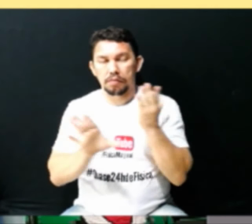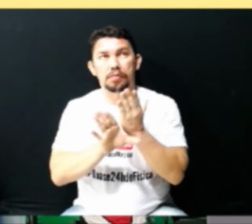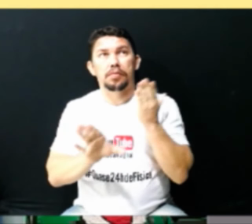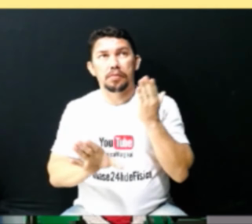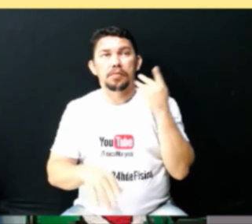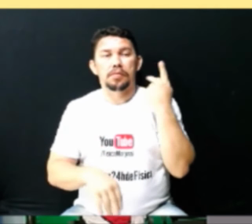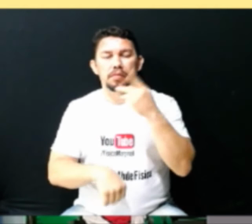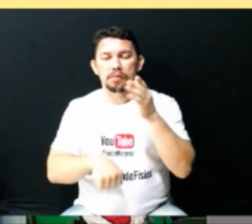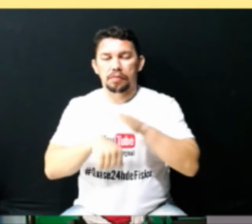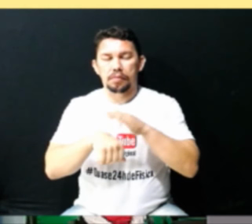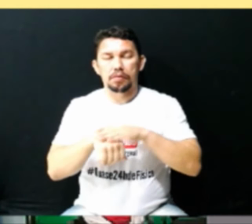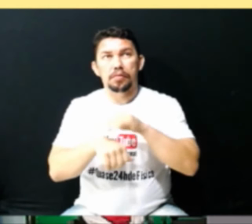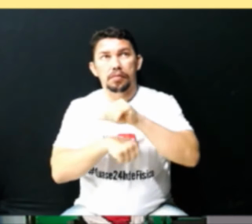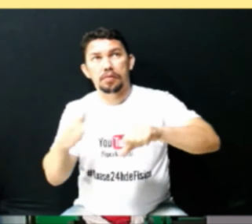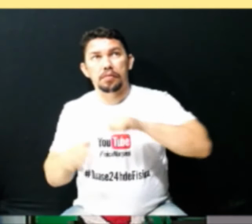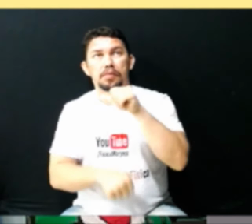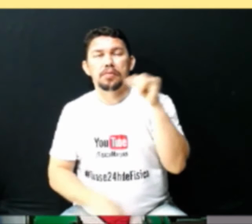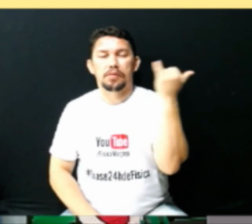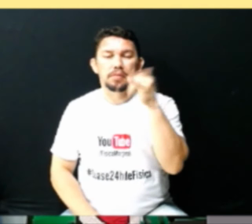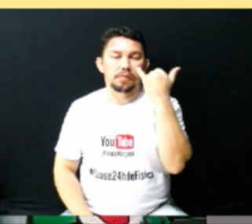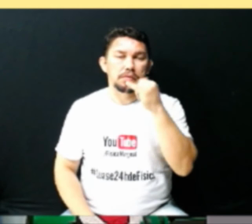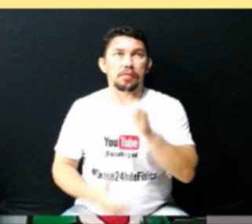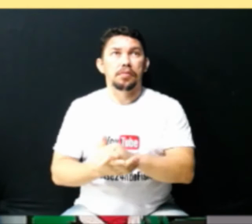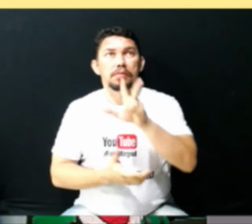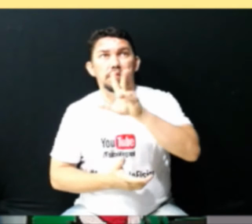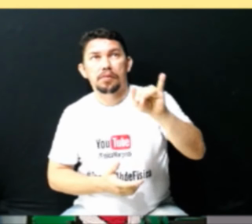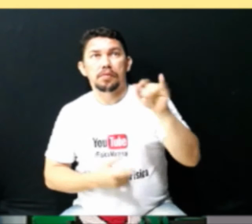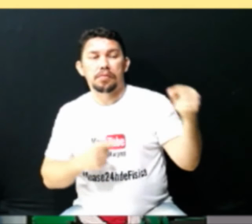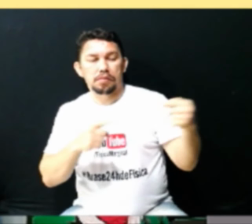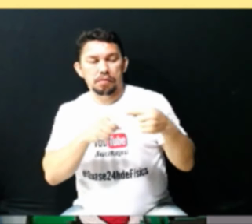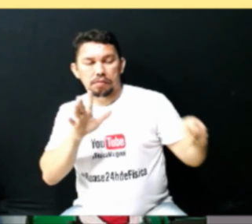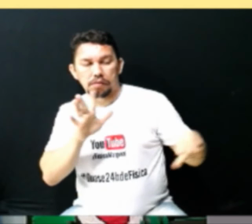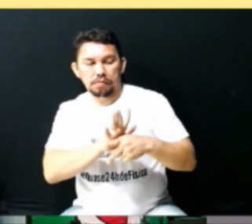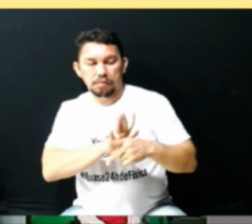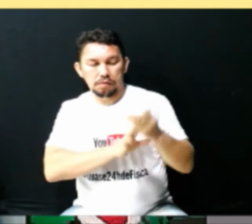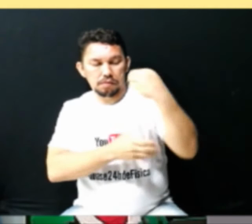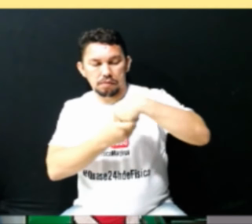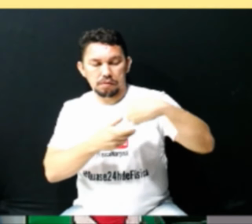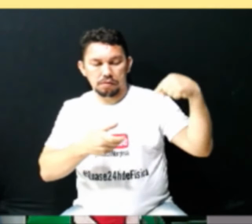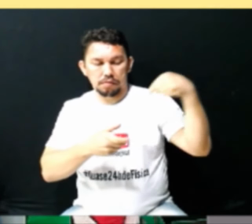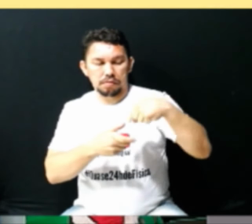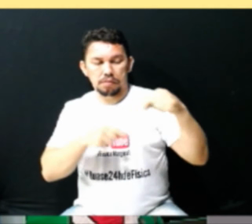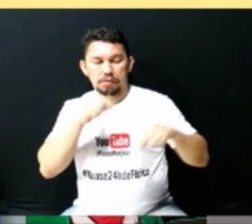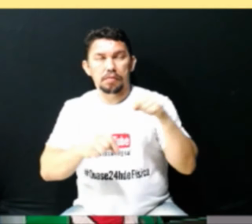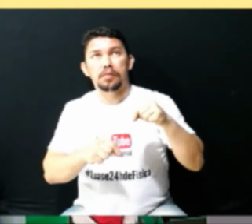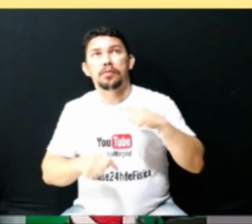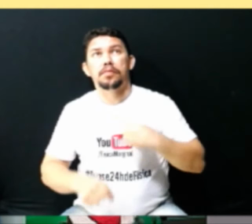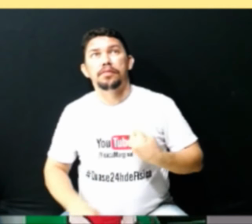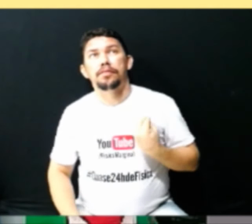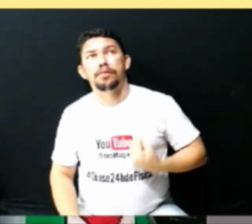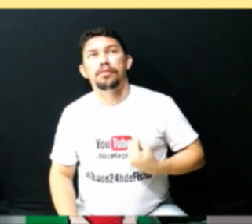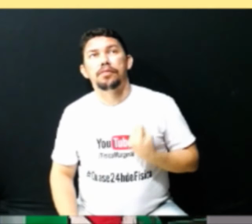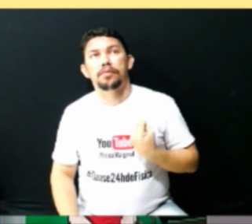cinética é transformada em energia elétrica, que vai para uma resistência aqui, ó, para uma resistência, essa resistência vai aquecer e vai aquecer